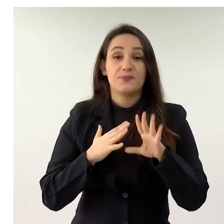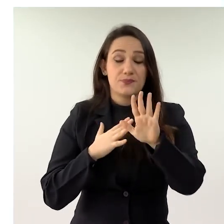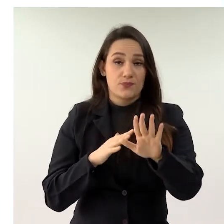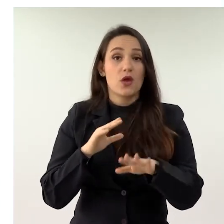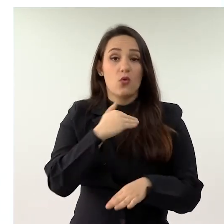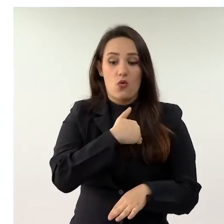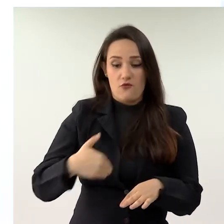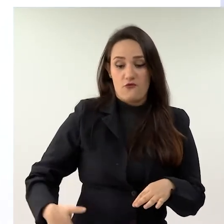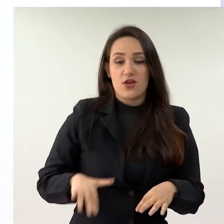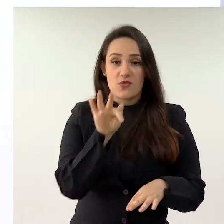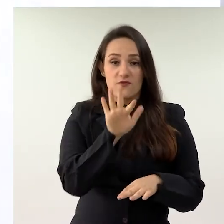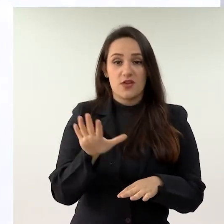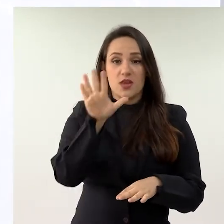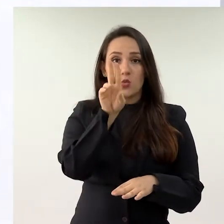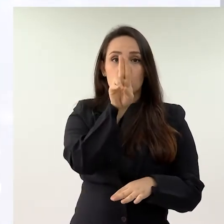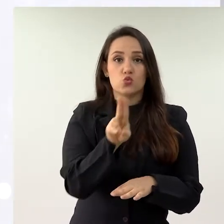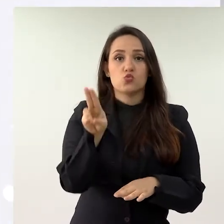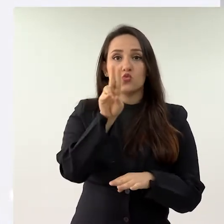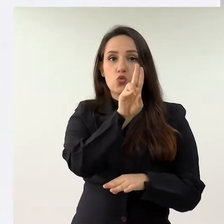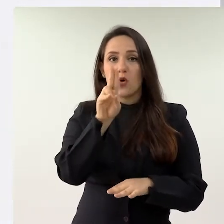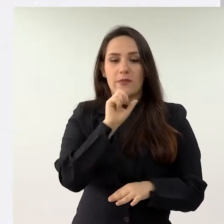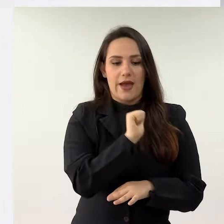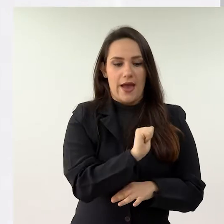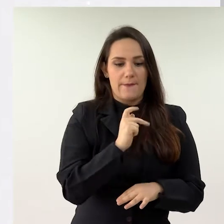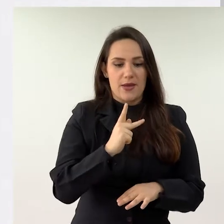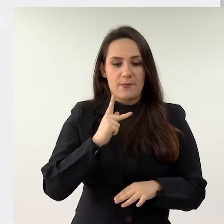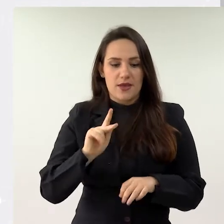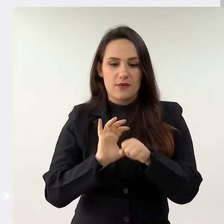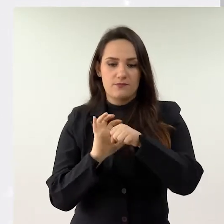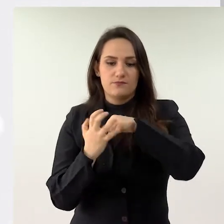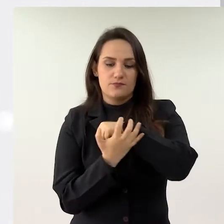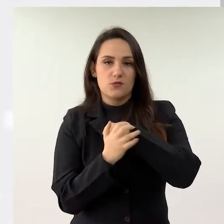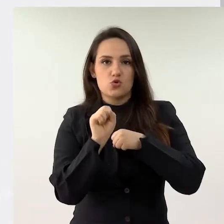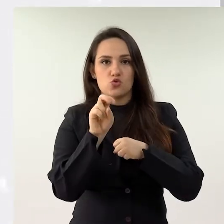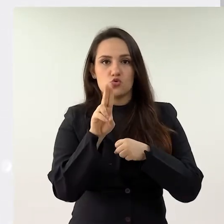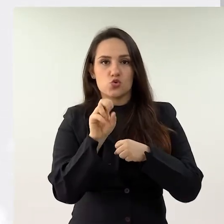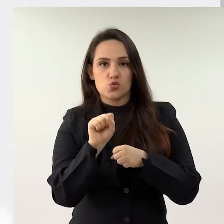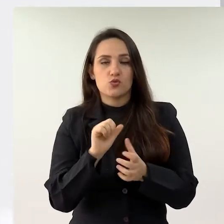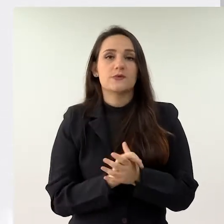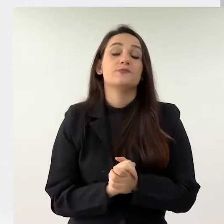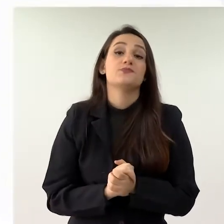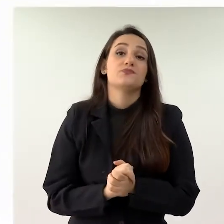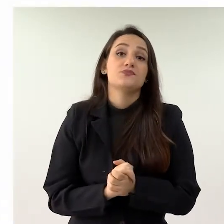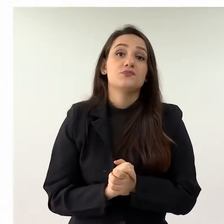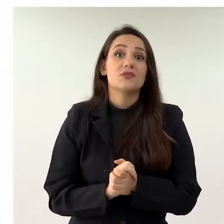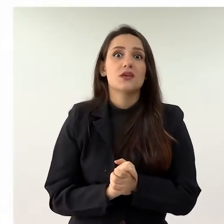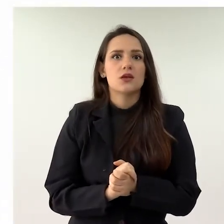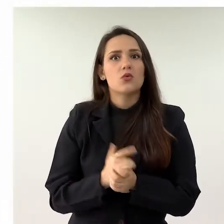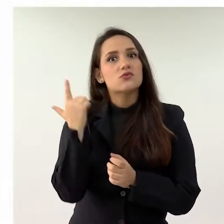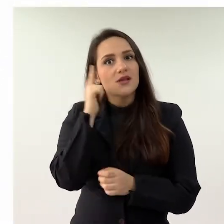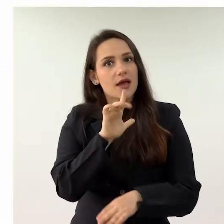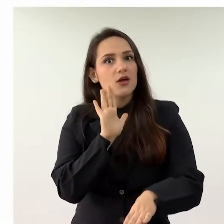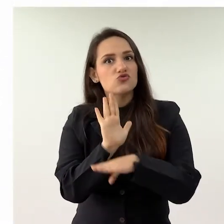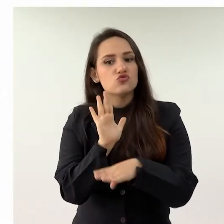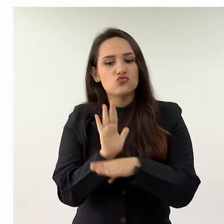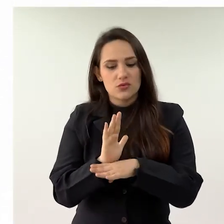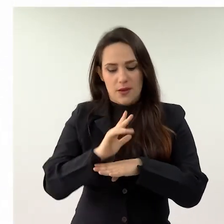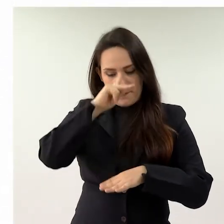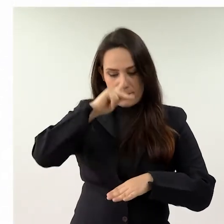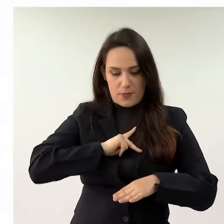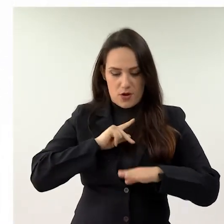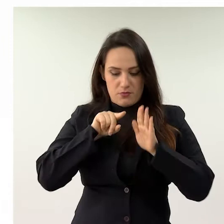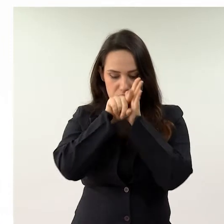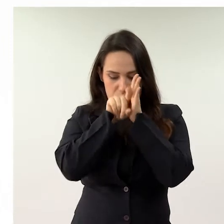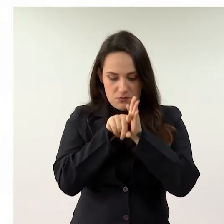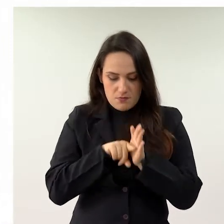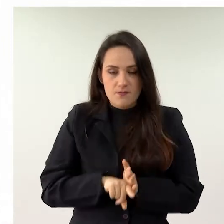criou ainda um aplicativo chamado Coronavírus SUS, que ajuda no autodiagnóstico e que tipo de ajuda médica